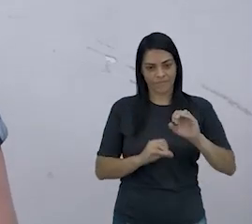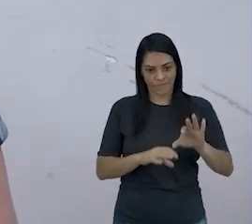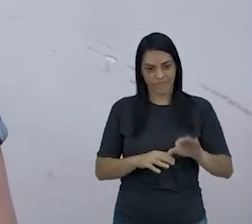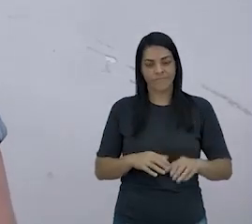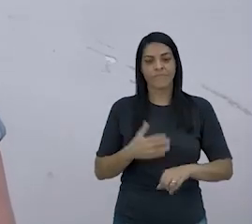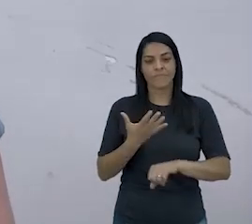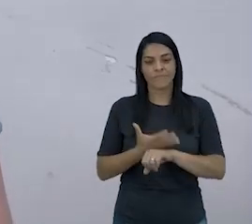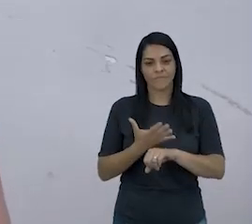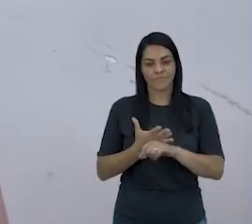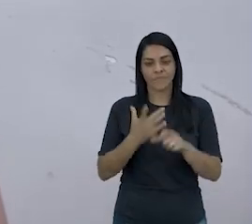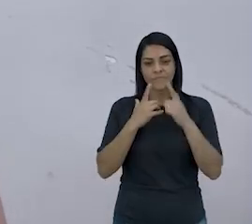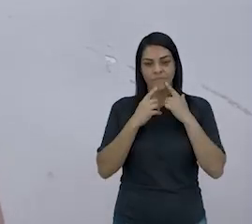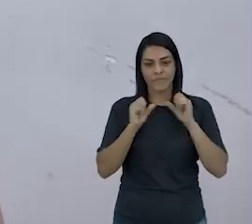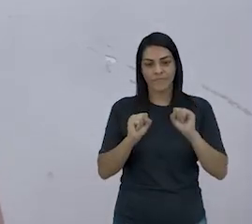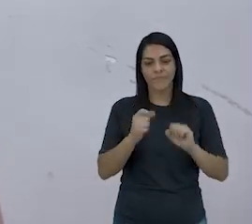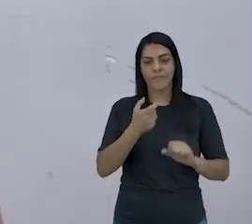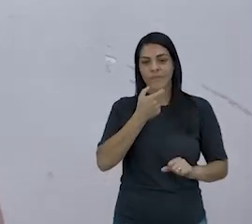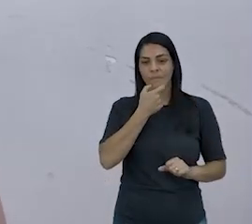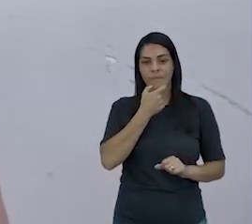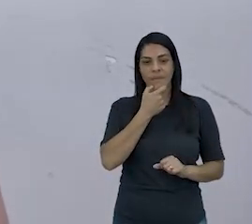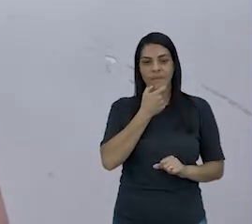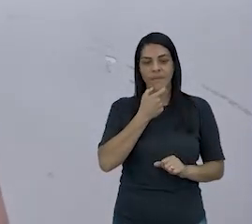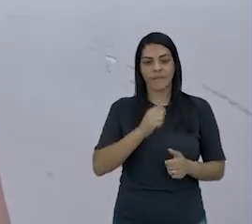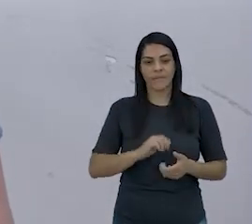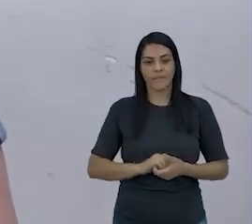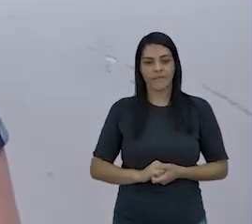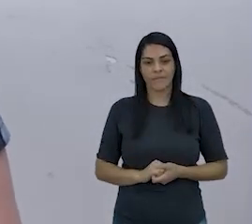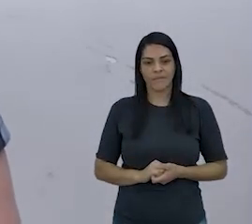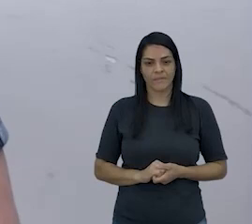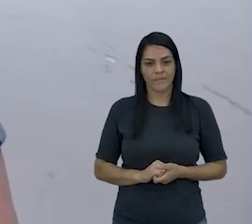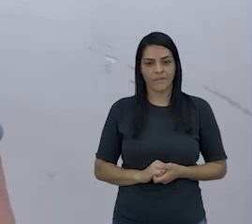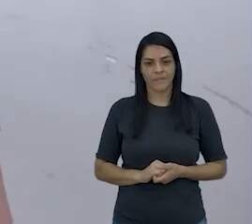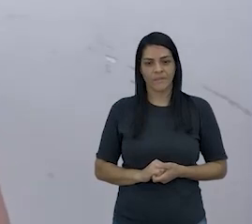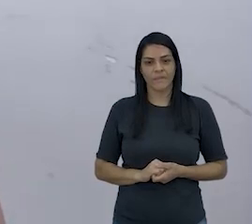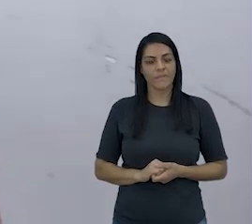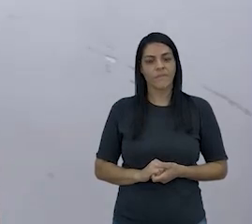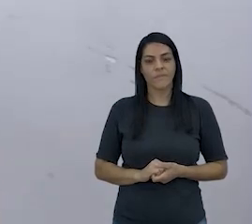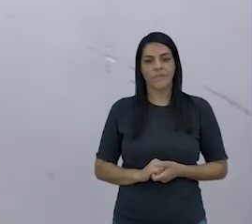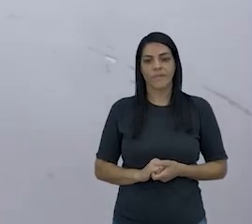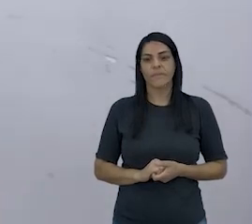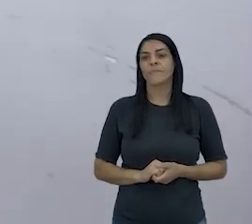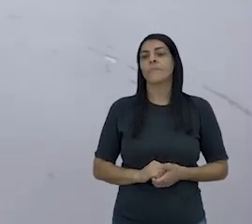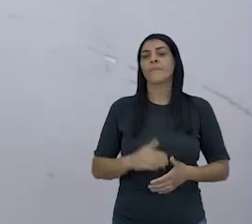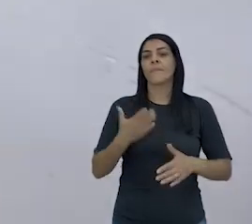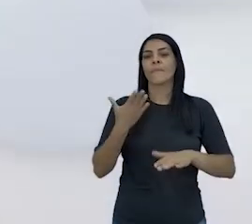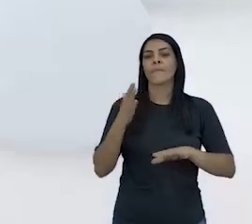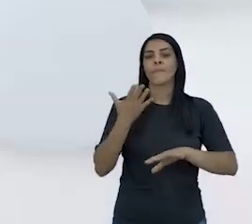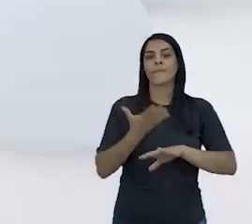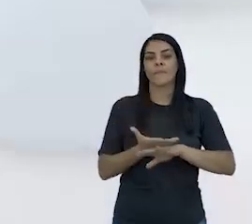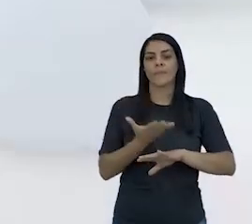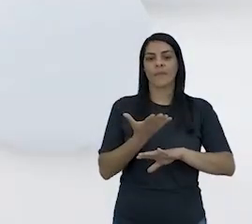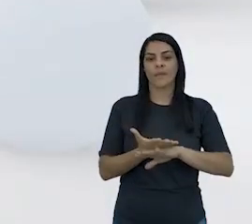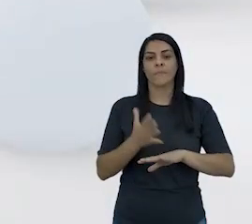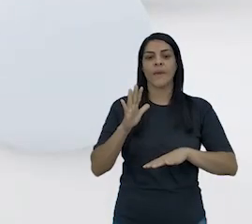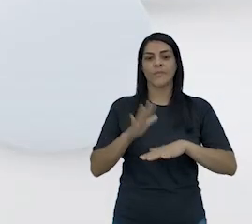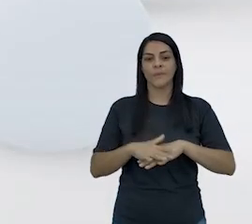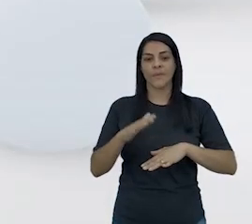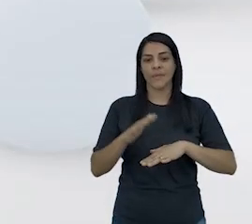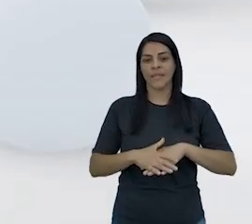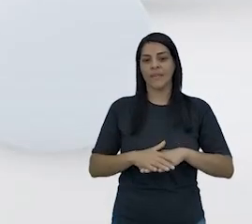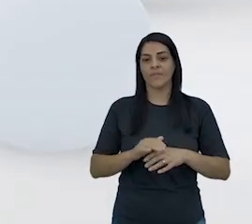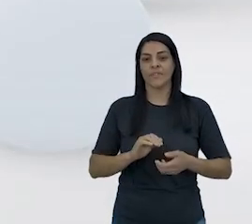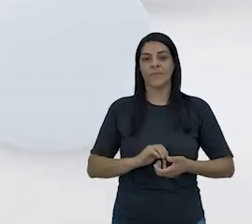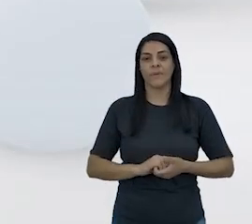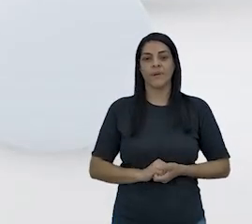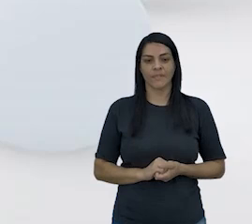componente de Língua Inglesa. O nosso tema hoje é jogo de matemática. Nossos formadores,